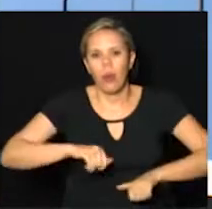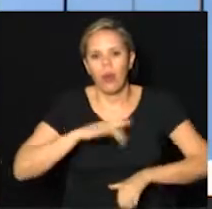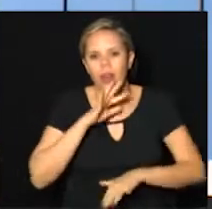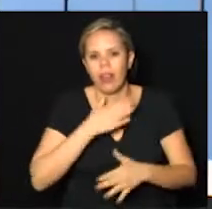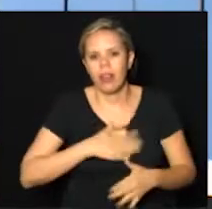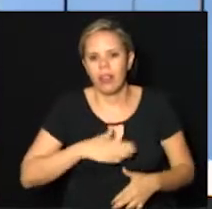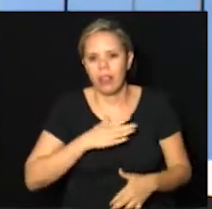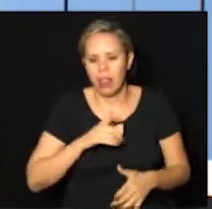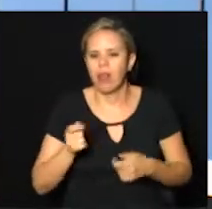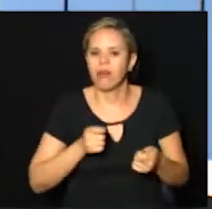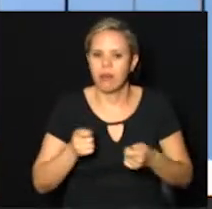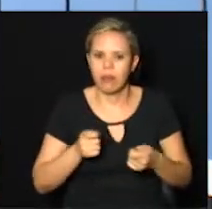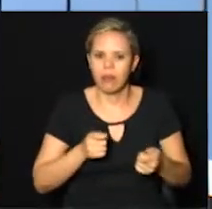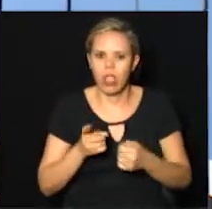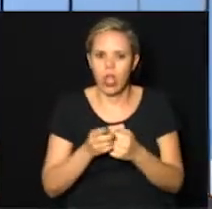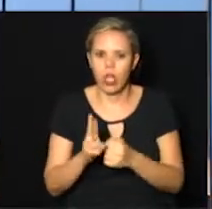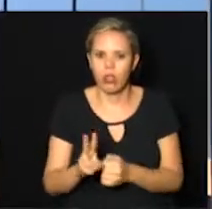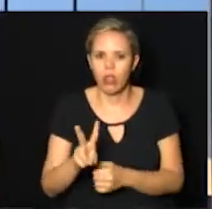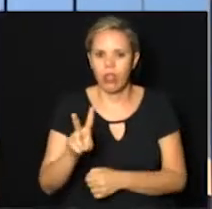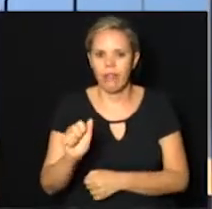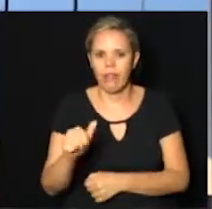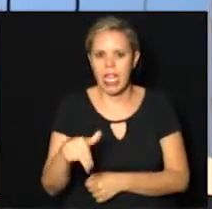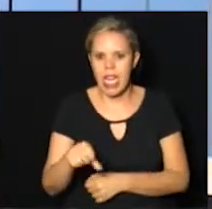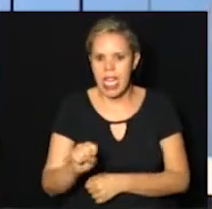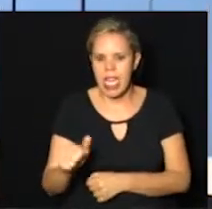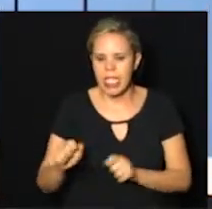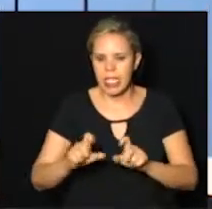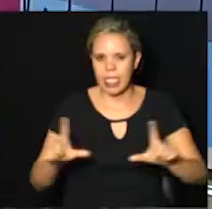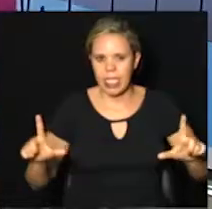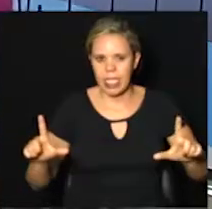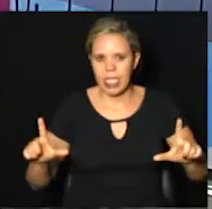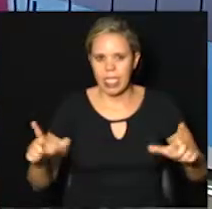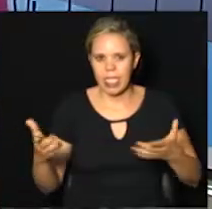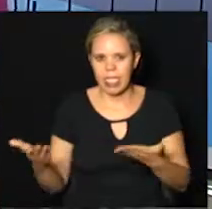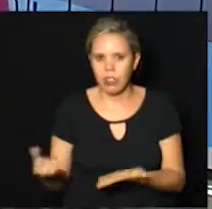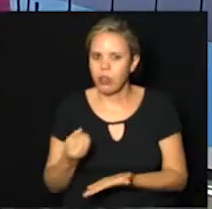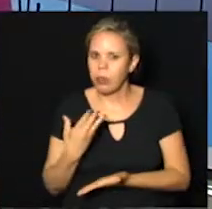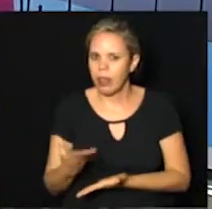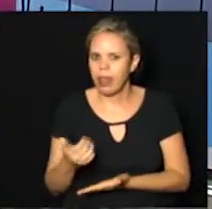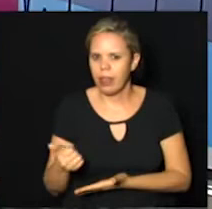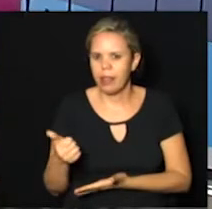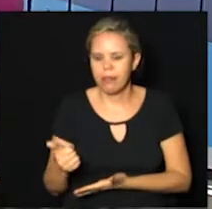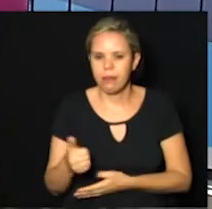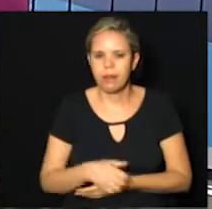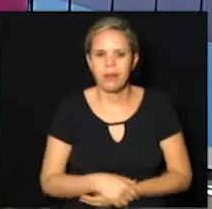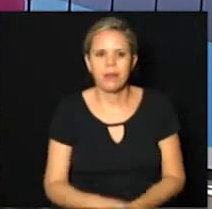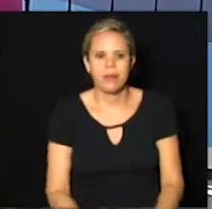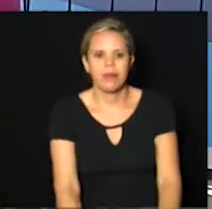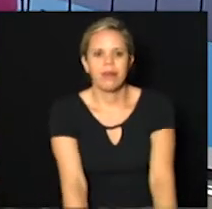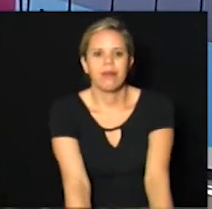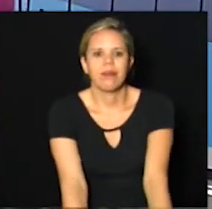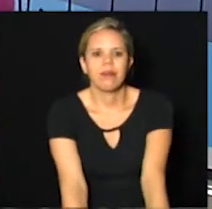mas calma que tem jeito. A doutora Vanessa já está aqui na tela comigo. Tudo bem, doutora?